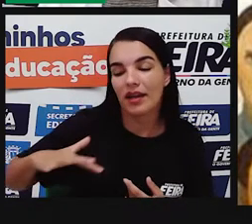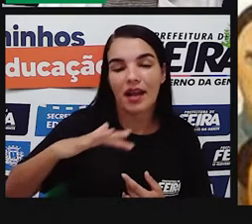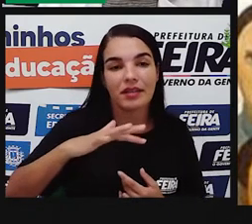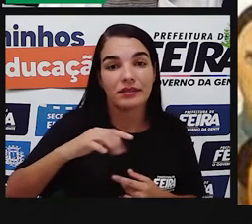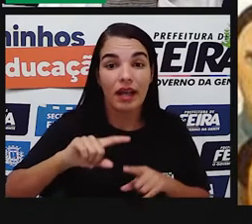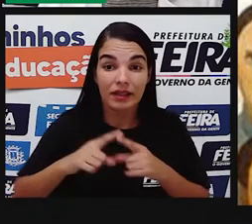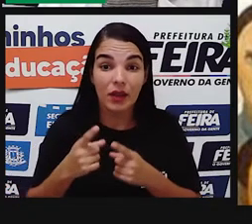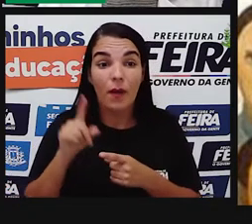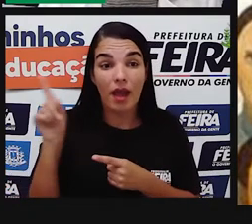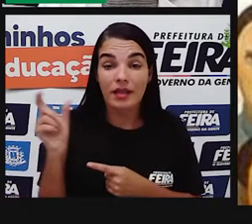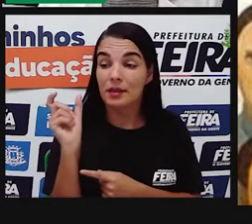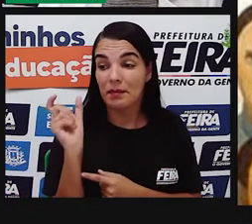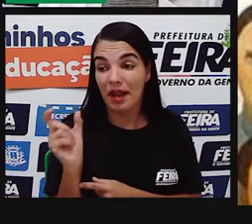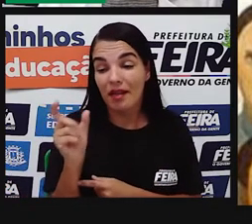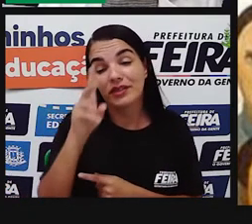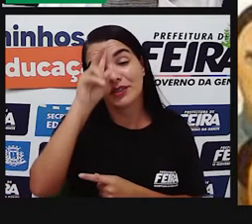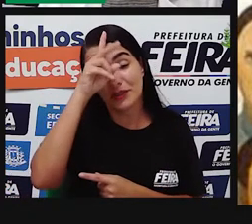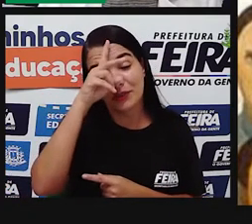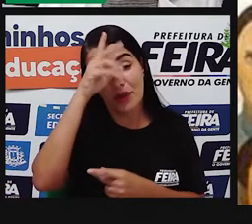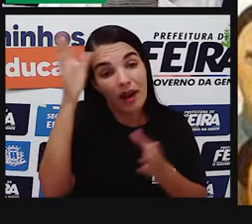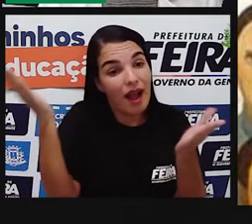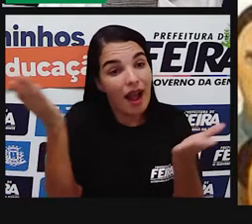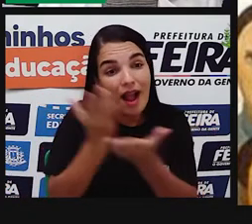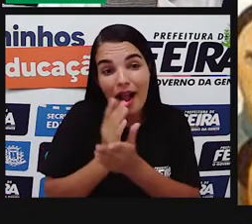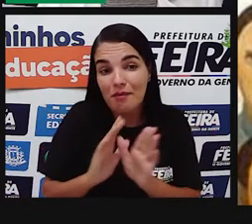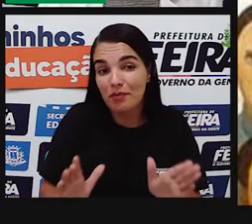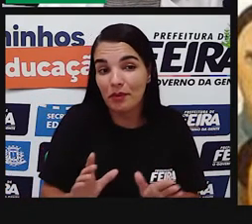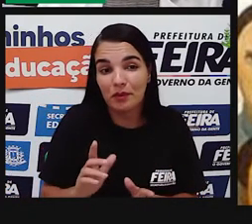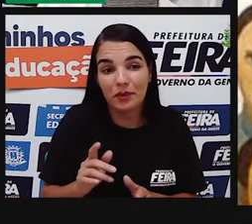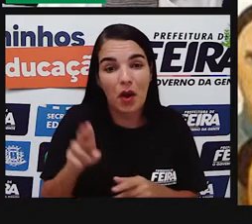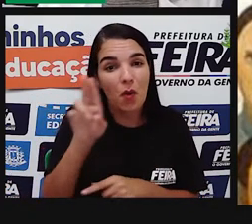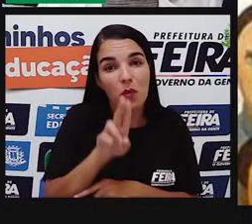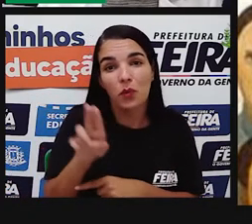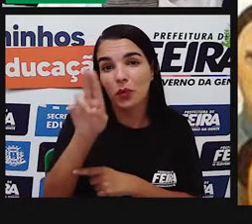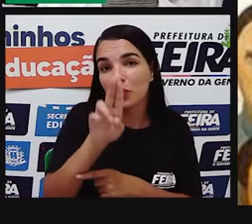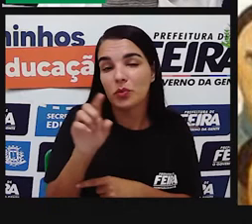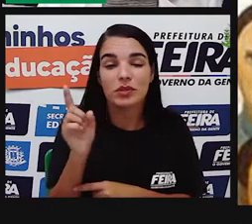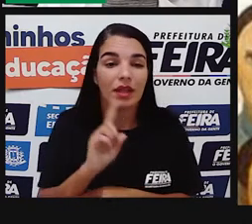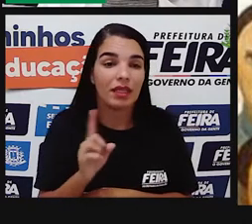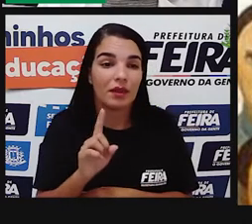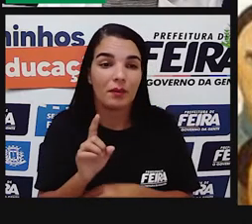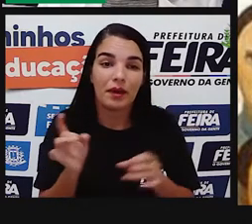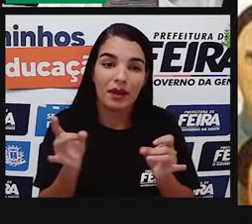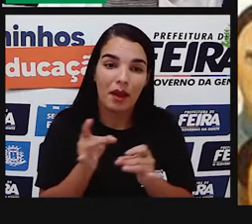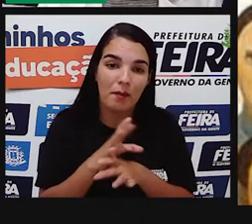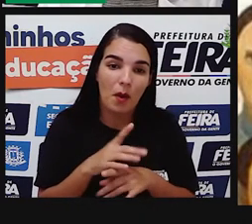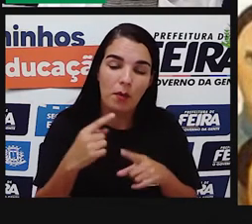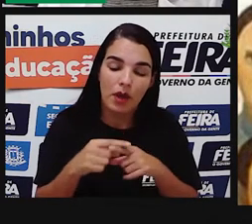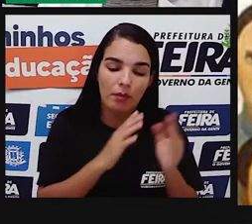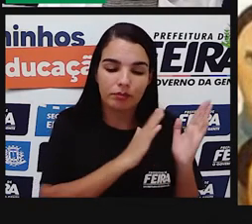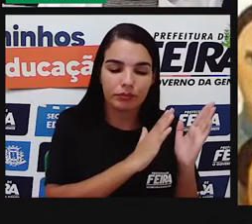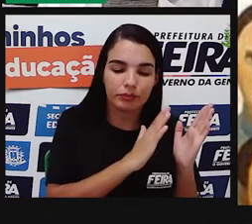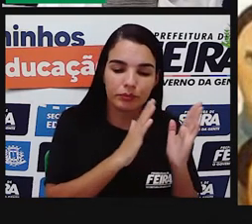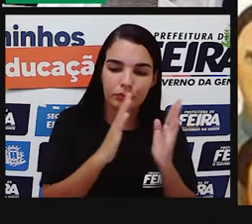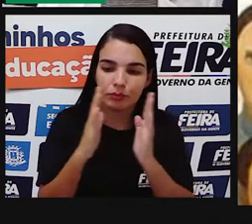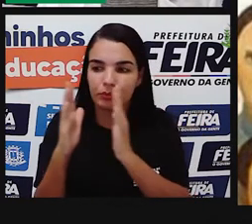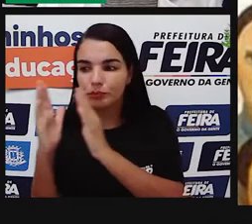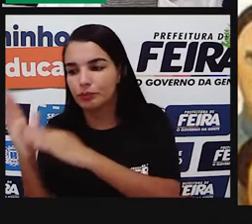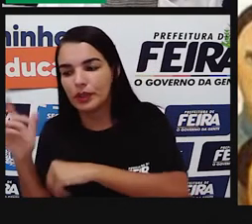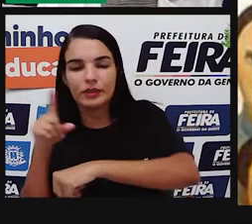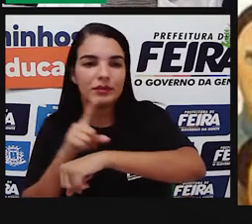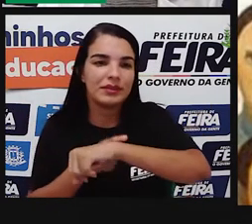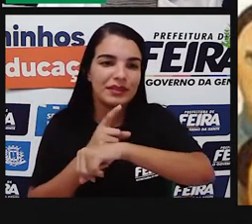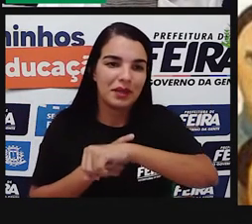histórica. Cai no desuso ao decorrer do tempo, com o passar do tempo.